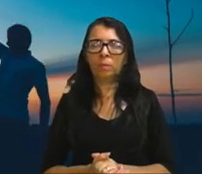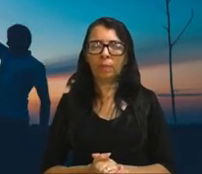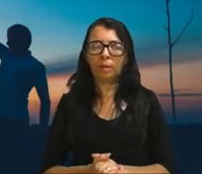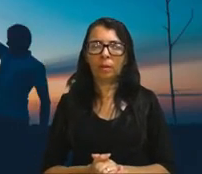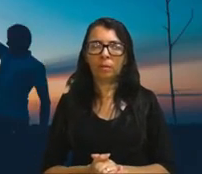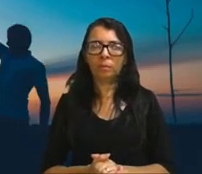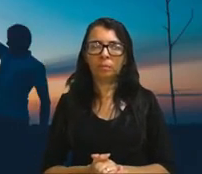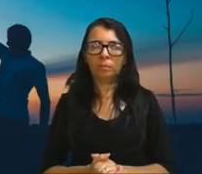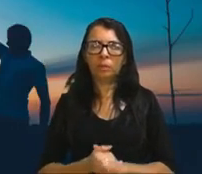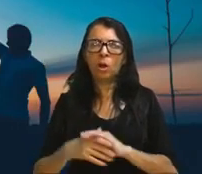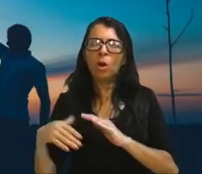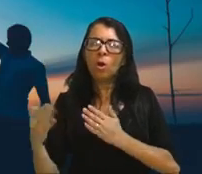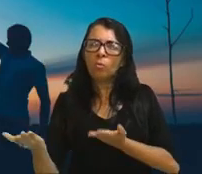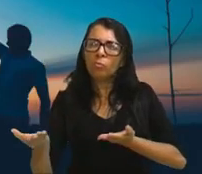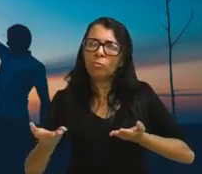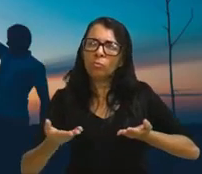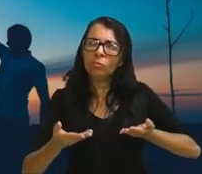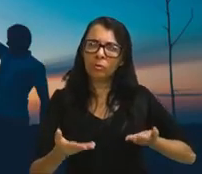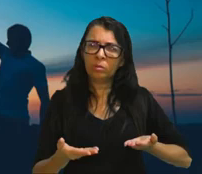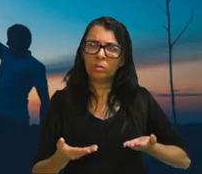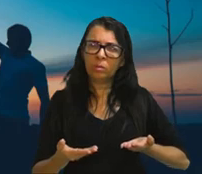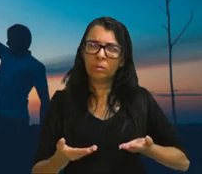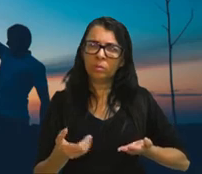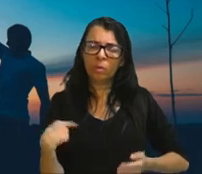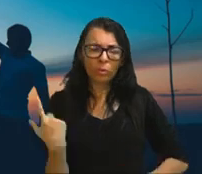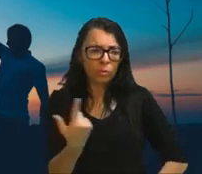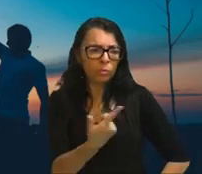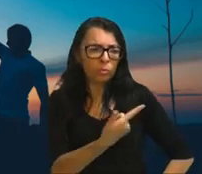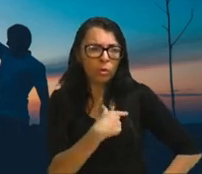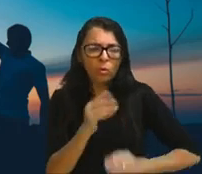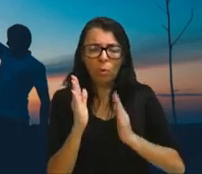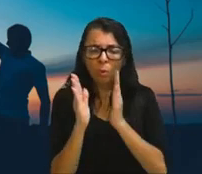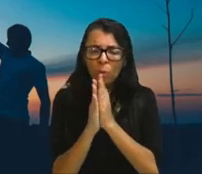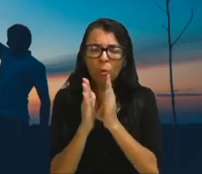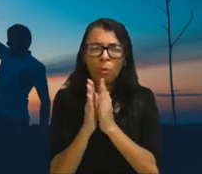com palavra de louvor e gratidão,